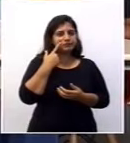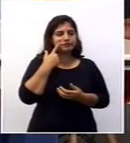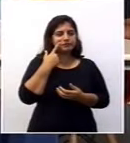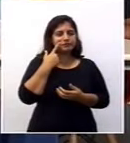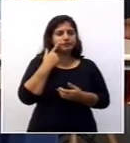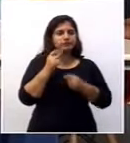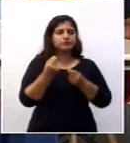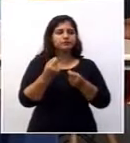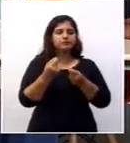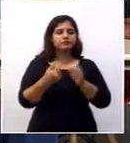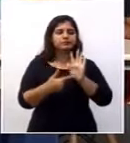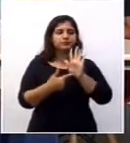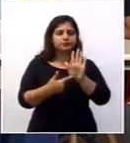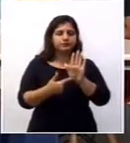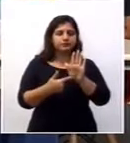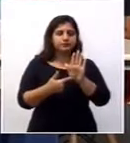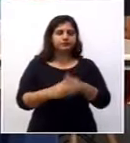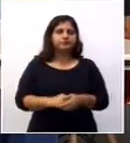o nosso livro.